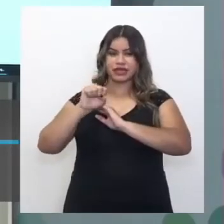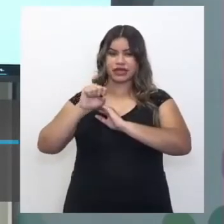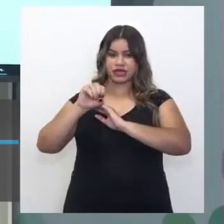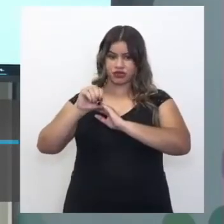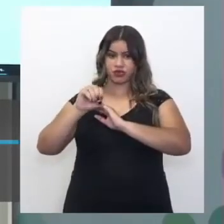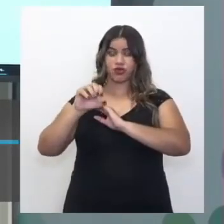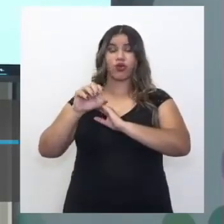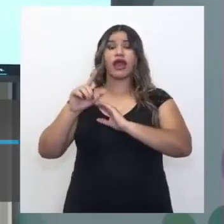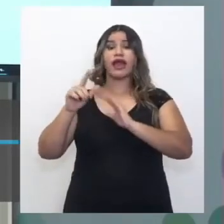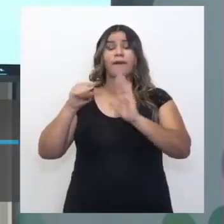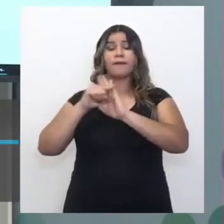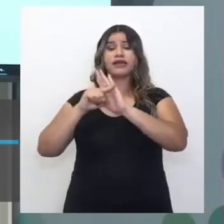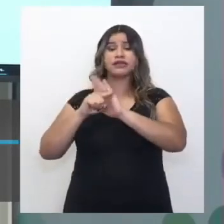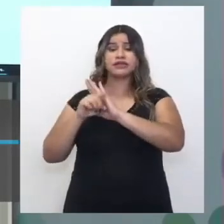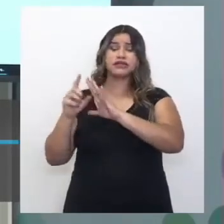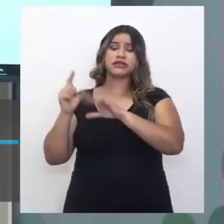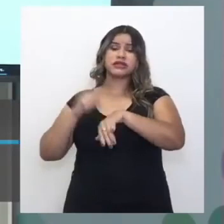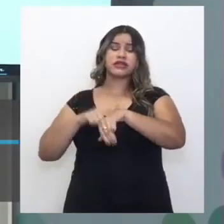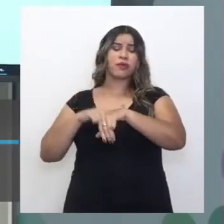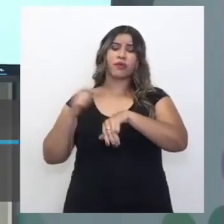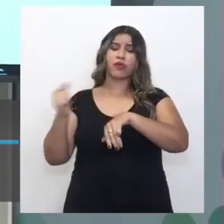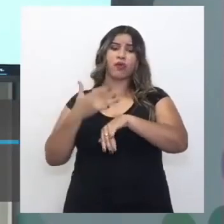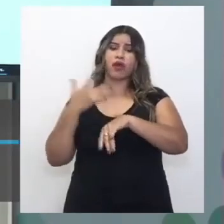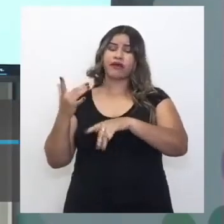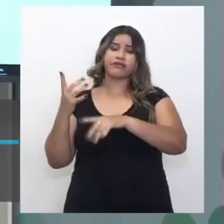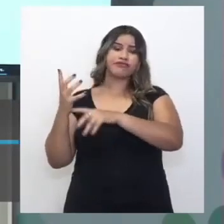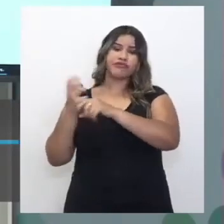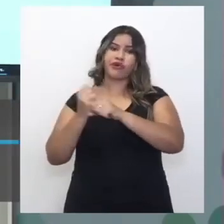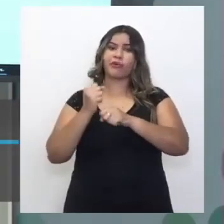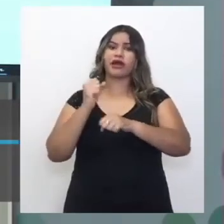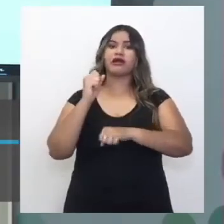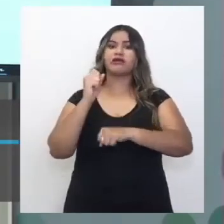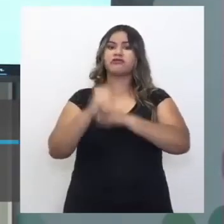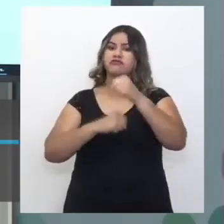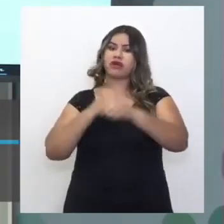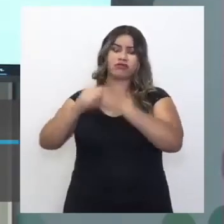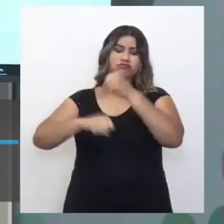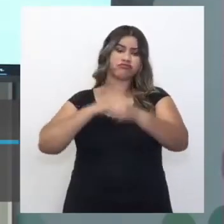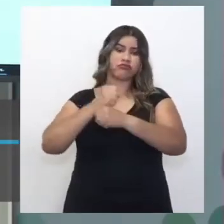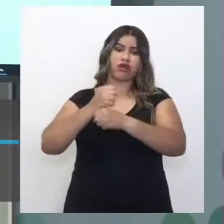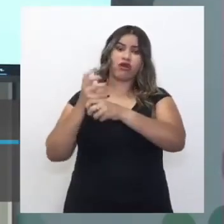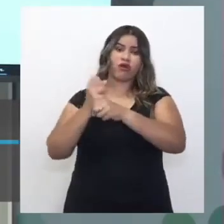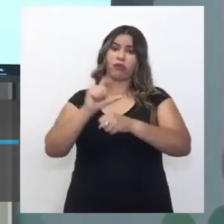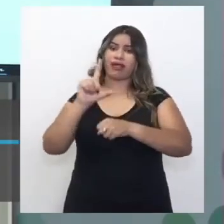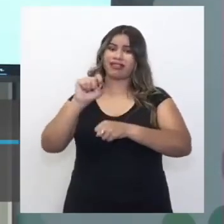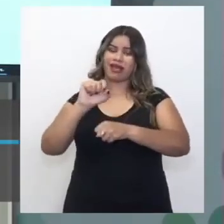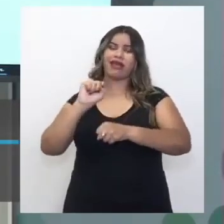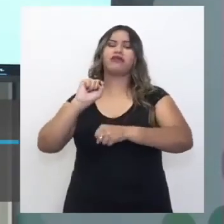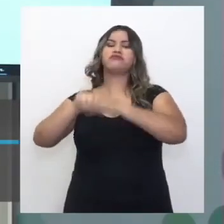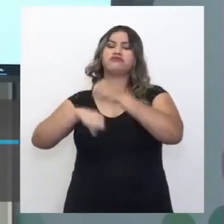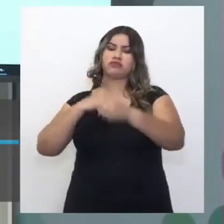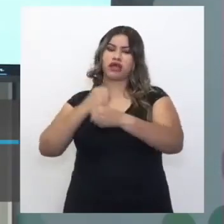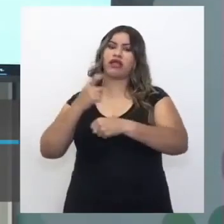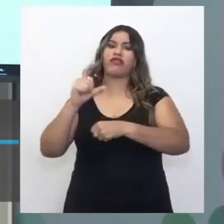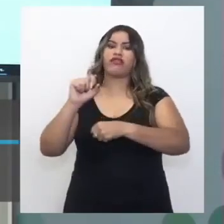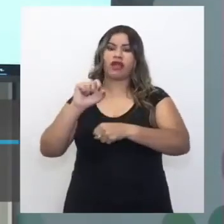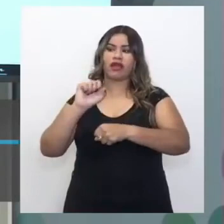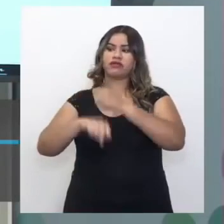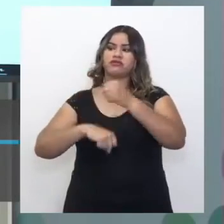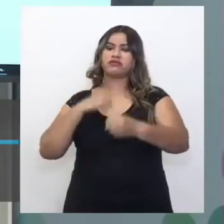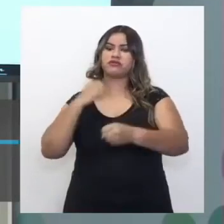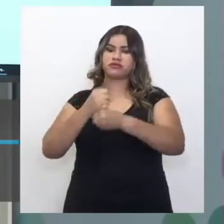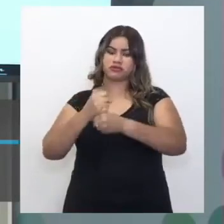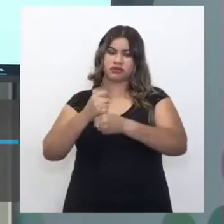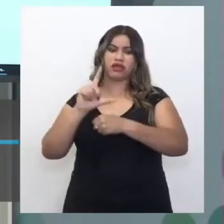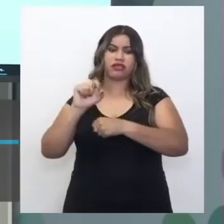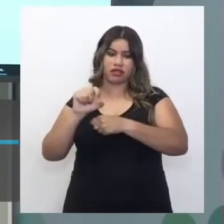anos, tá? Então, esse censo, por exemplo, aqui no Brasil, ele é feito de 10 em 10 anos e se capta algumas informações, principalmente de indicadores